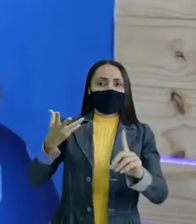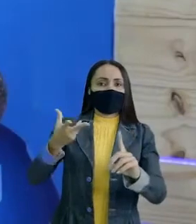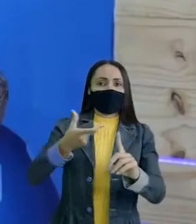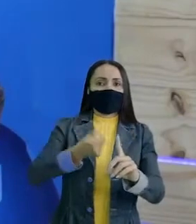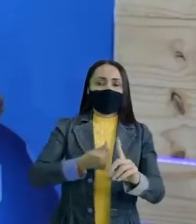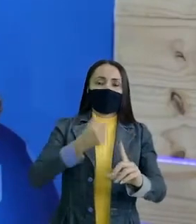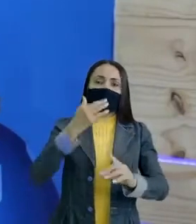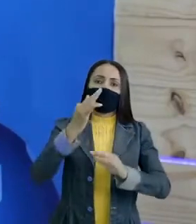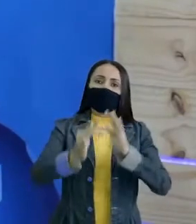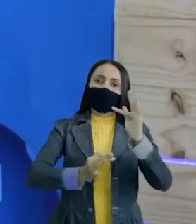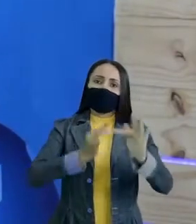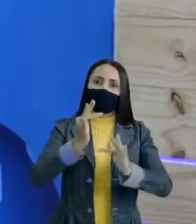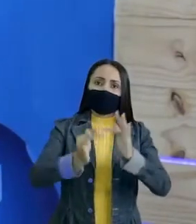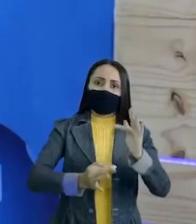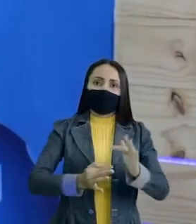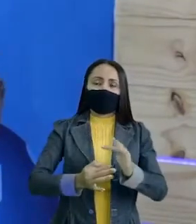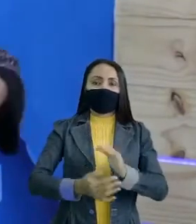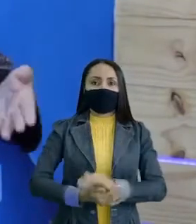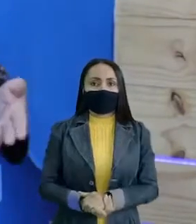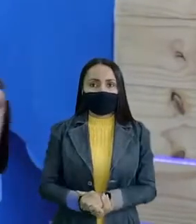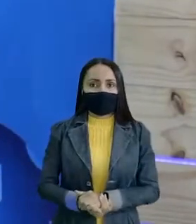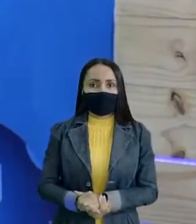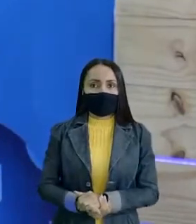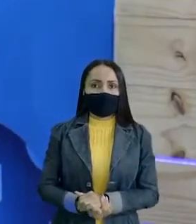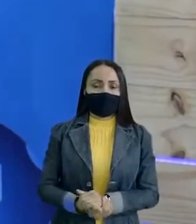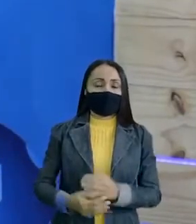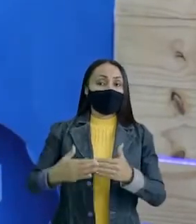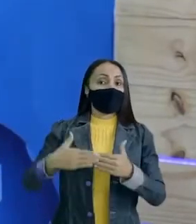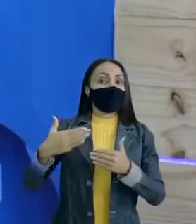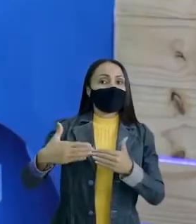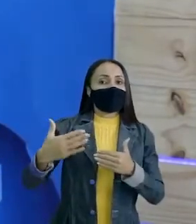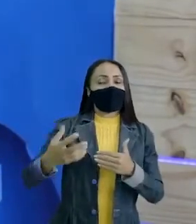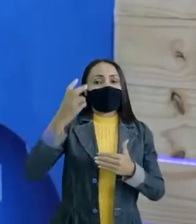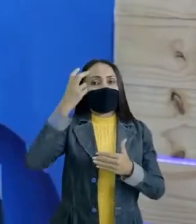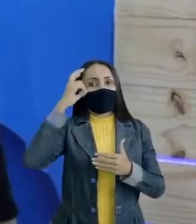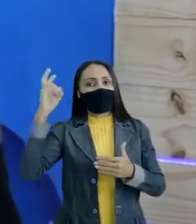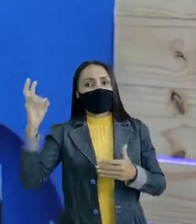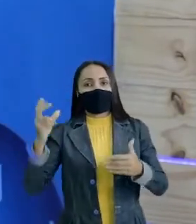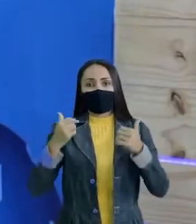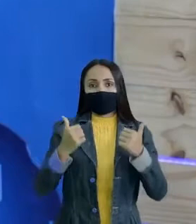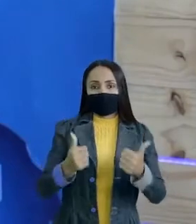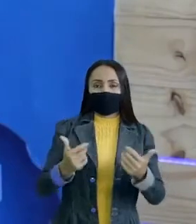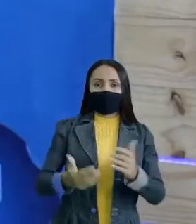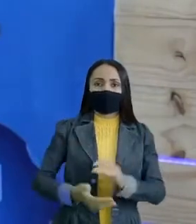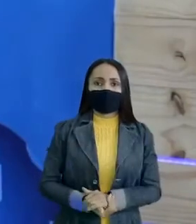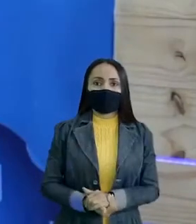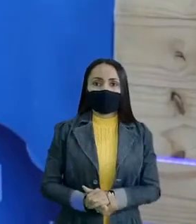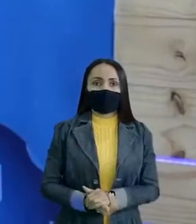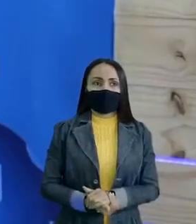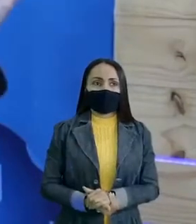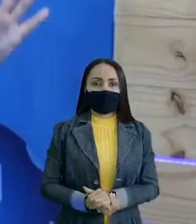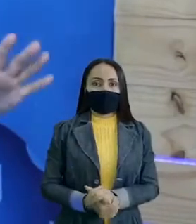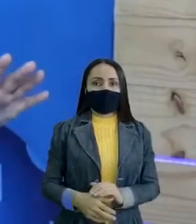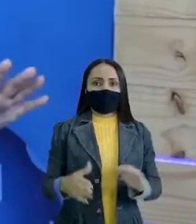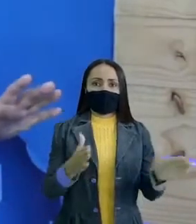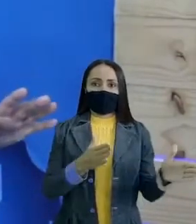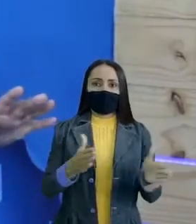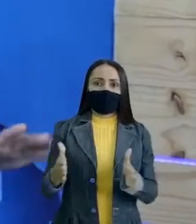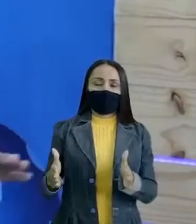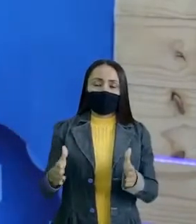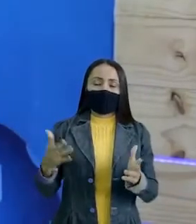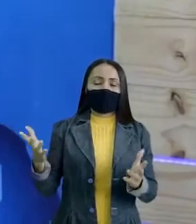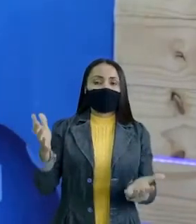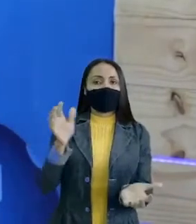vem daí desses povos, perpetuar essa cultura, tá bom, gente? Aí chegou a parte que todo pernambucano